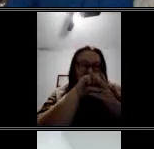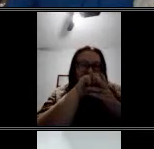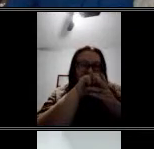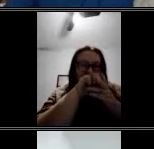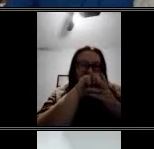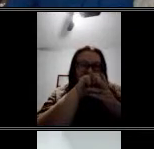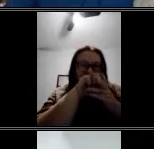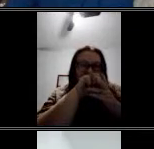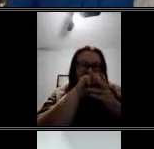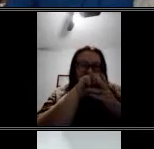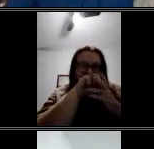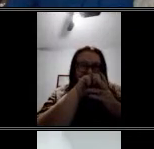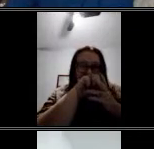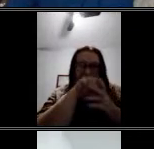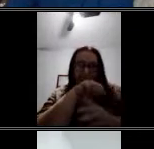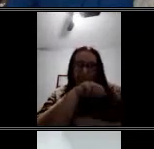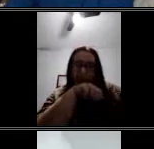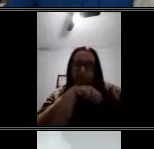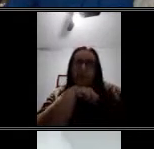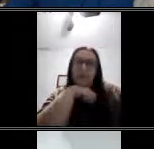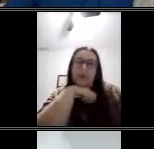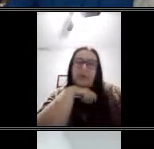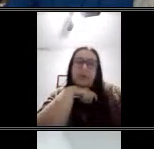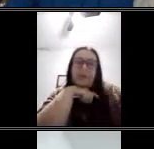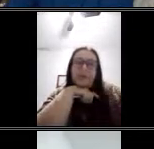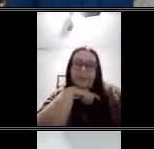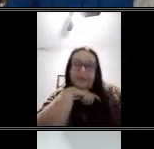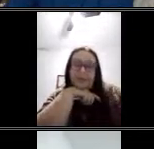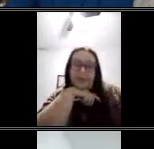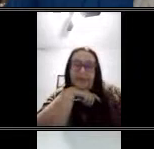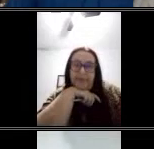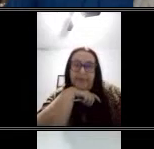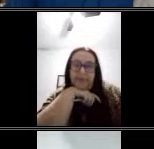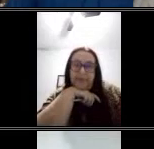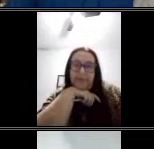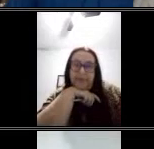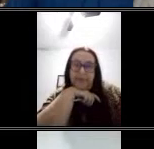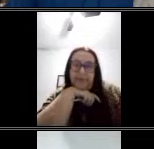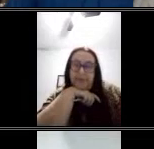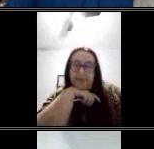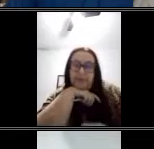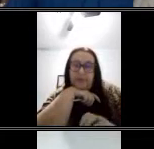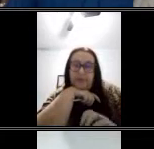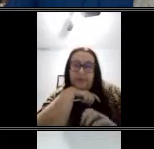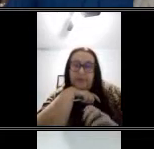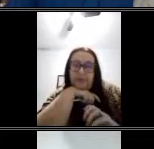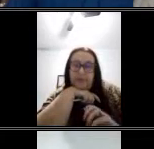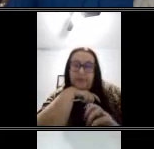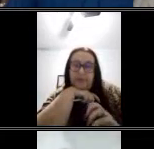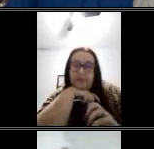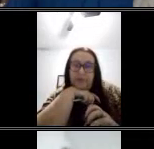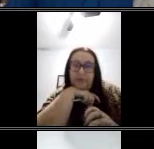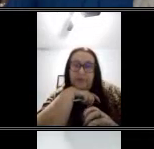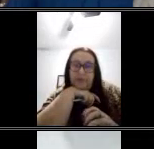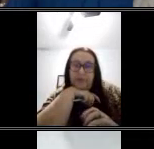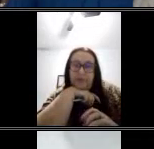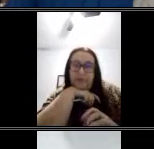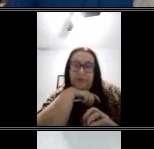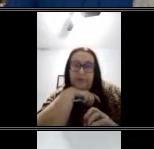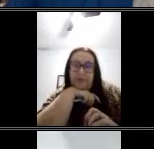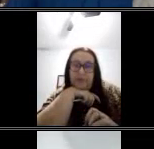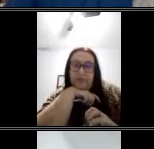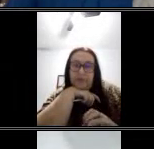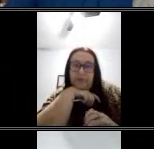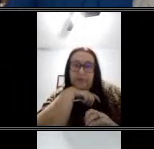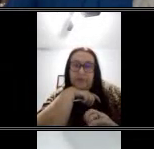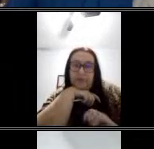9. Então a gente pode ter um TDAH, de acordo com a presença manifestação clínica,